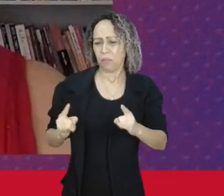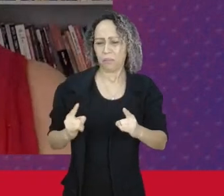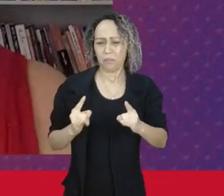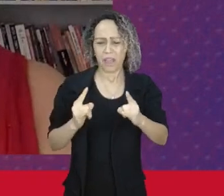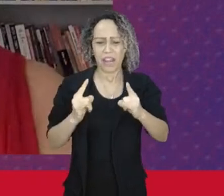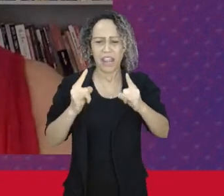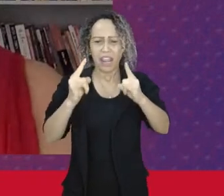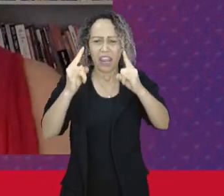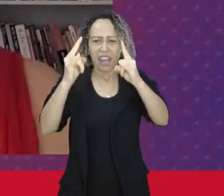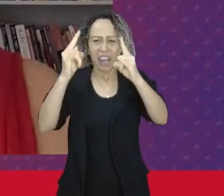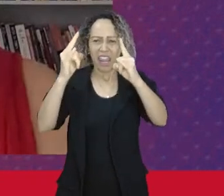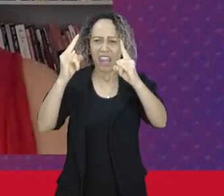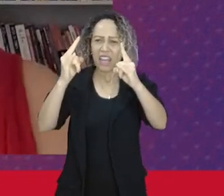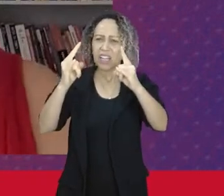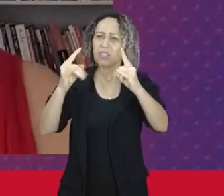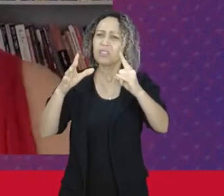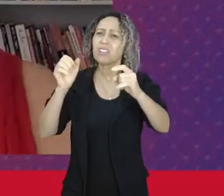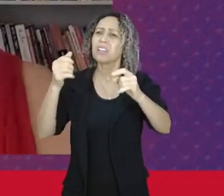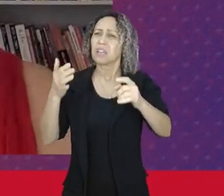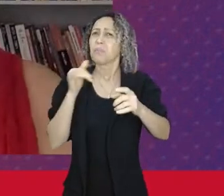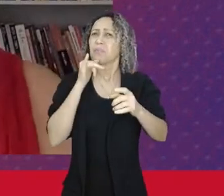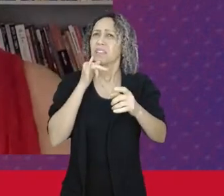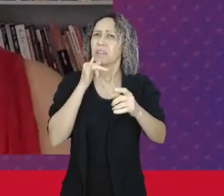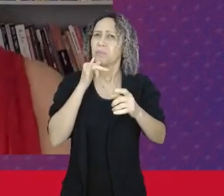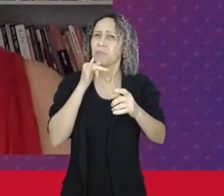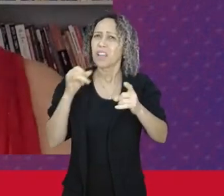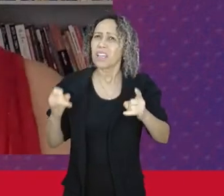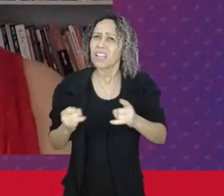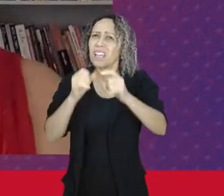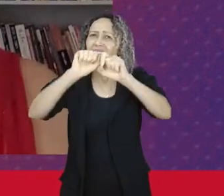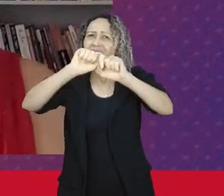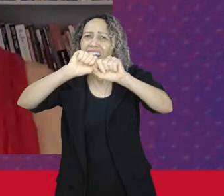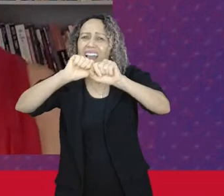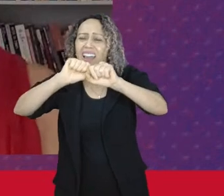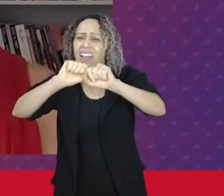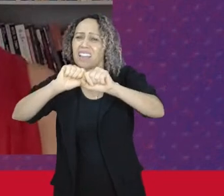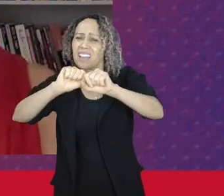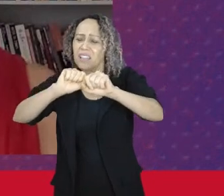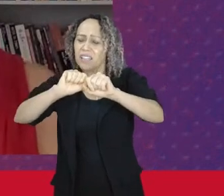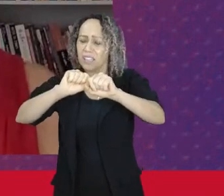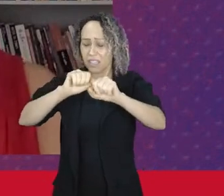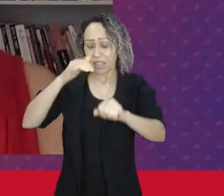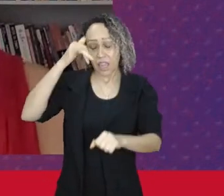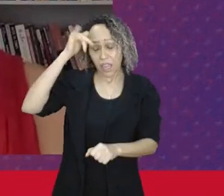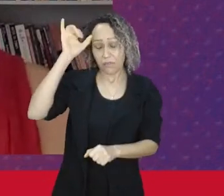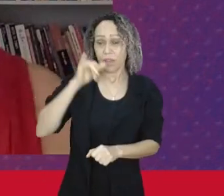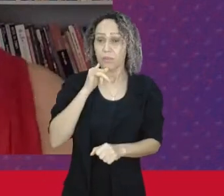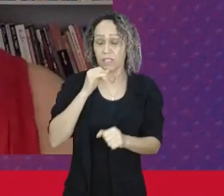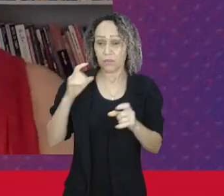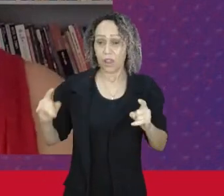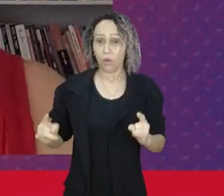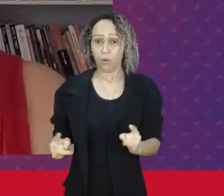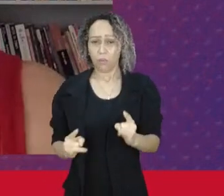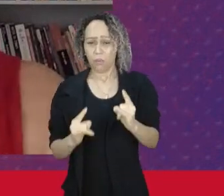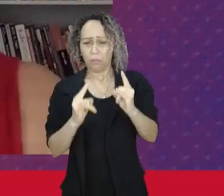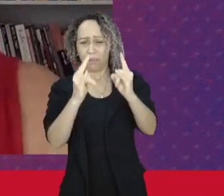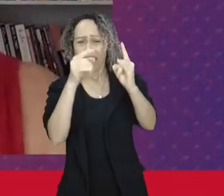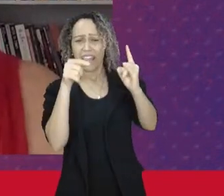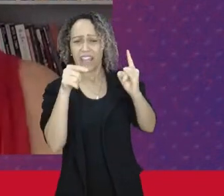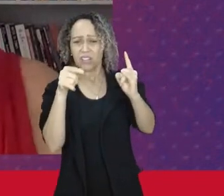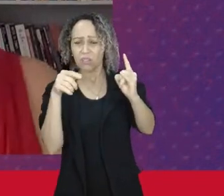muros imensos, que a rua fique deserta, né? O que a gente chama em São Paulo de fachadas ativas,